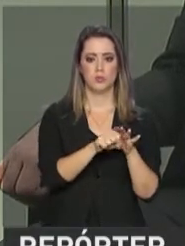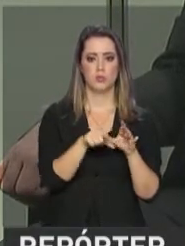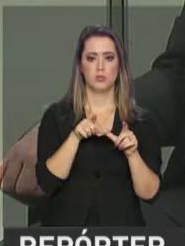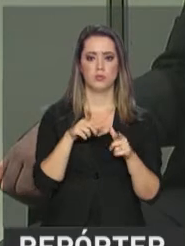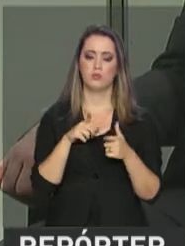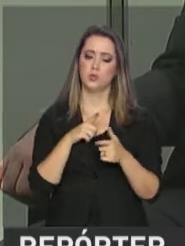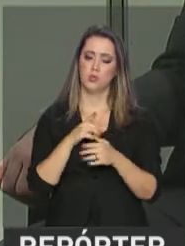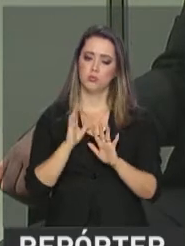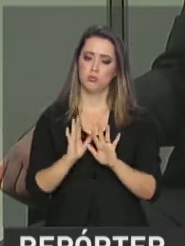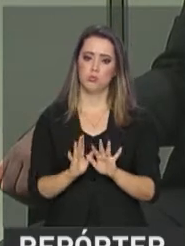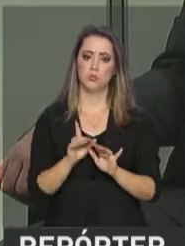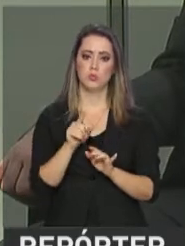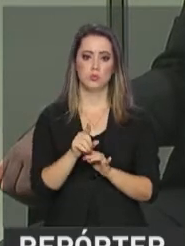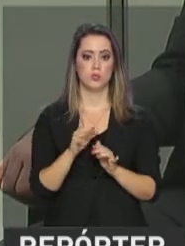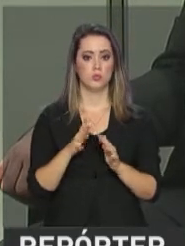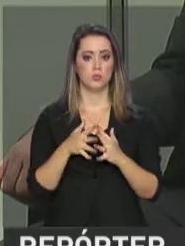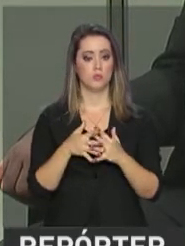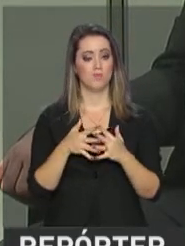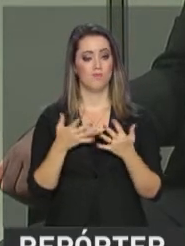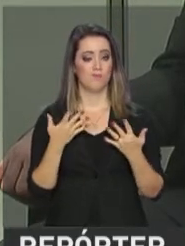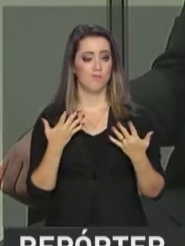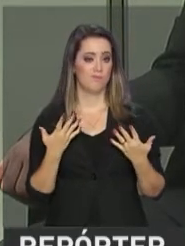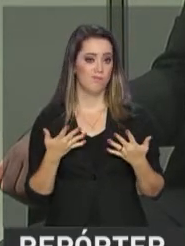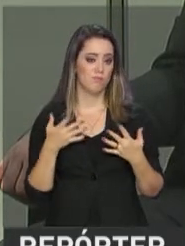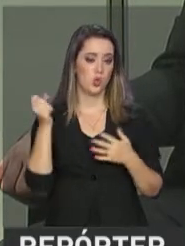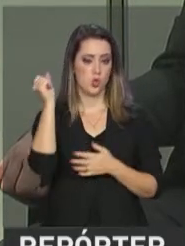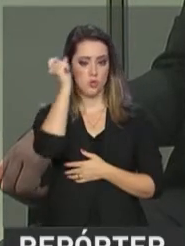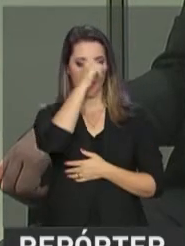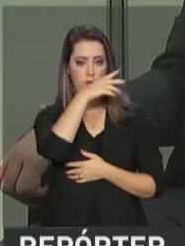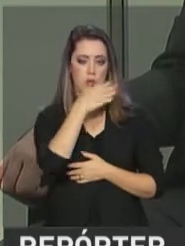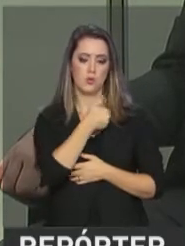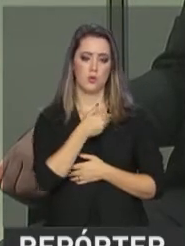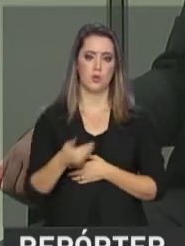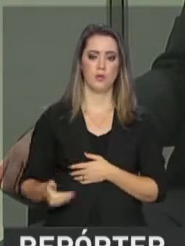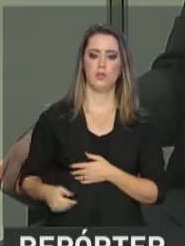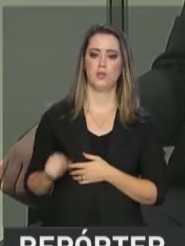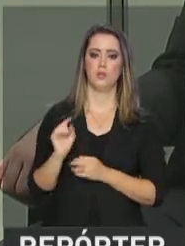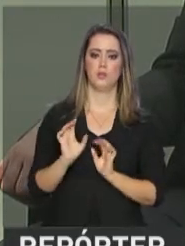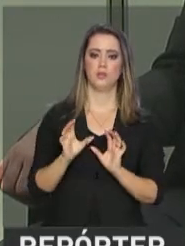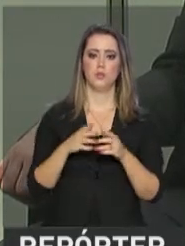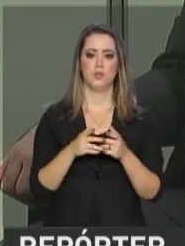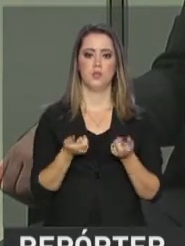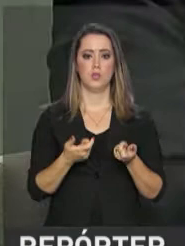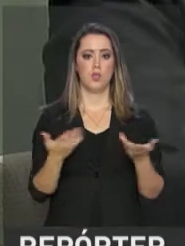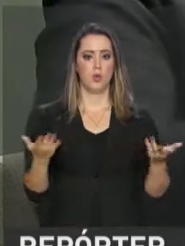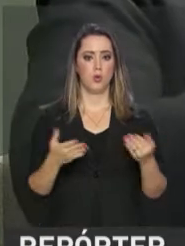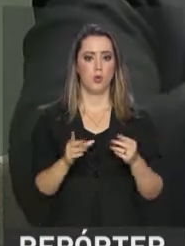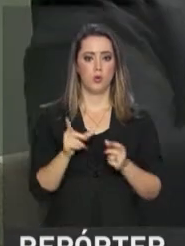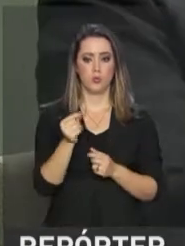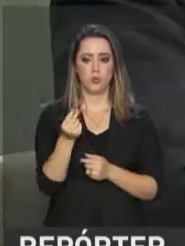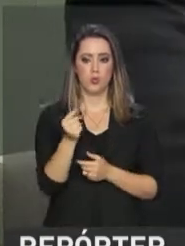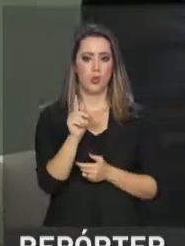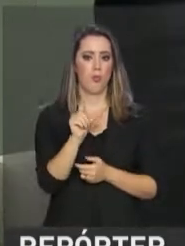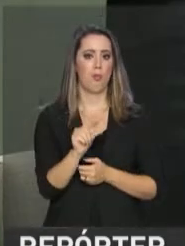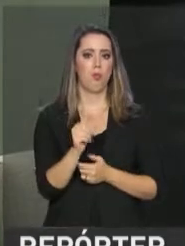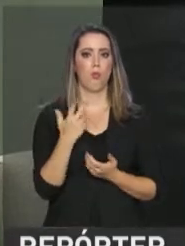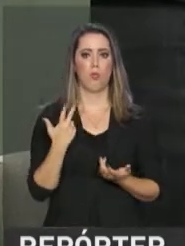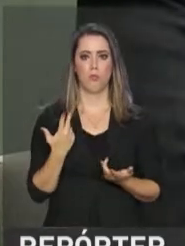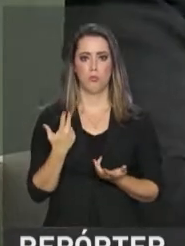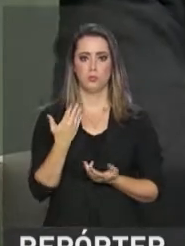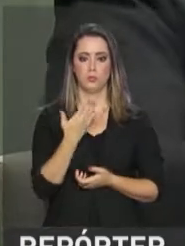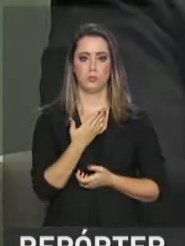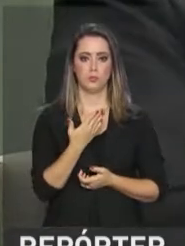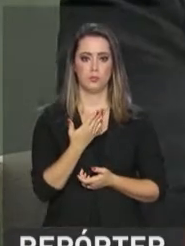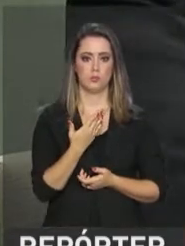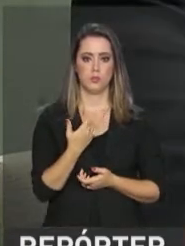situação muito é difícil no governo que um cobertor ficou curto a postergação não